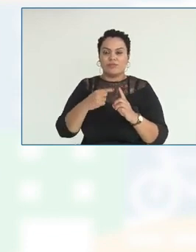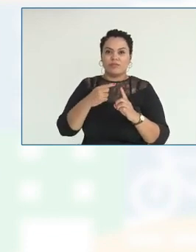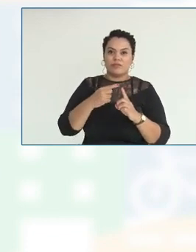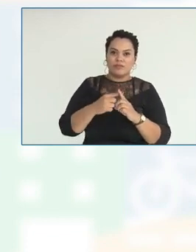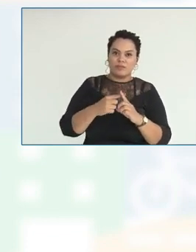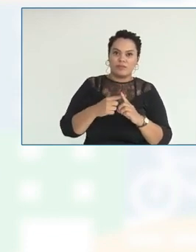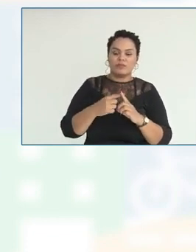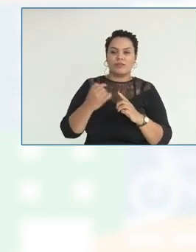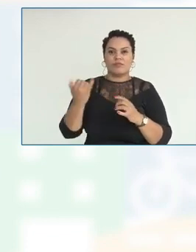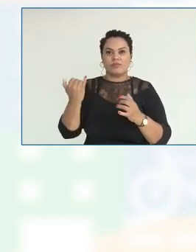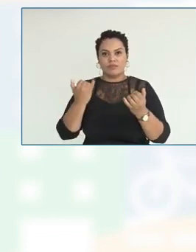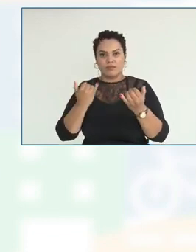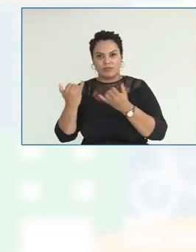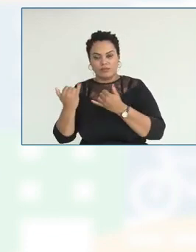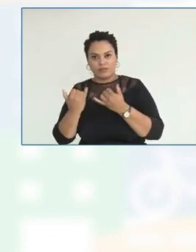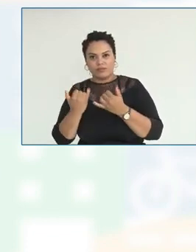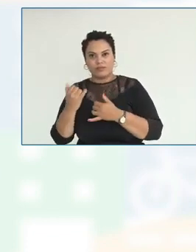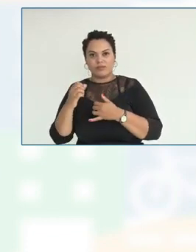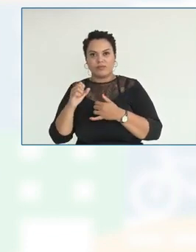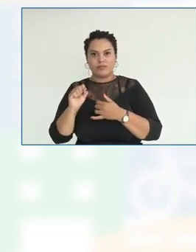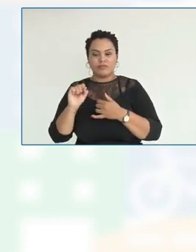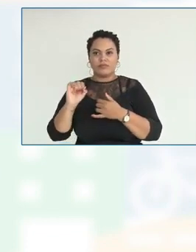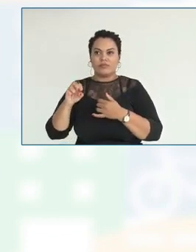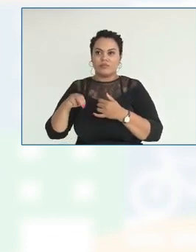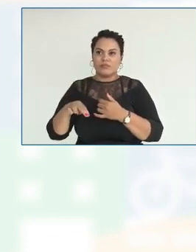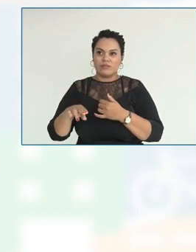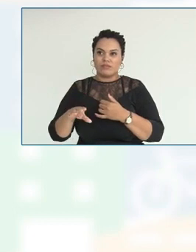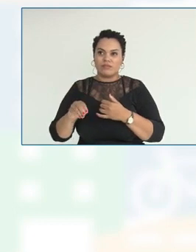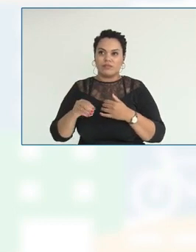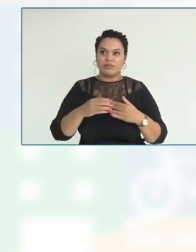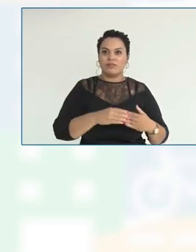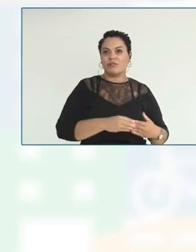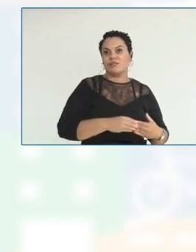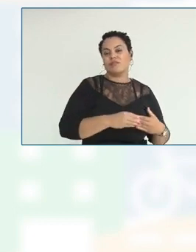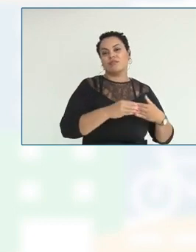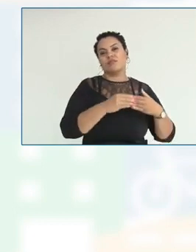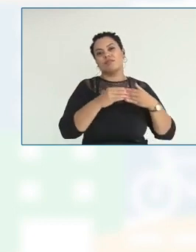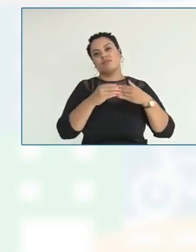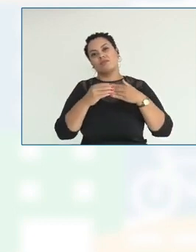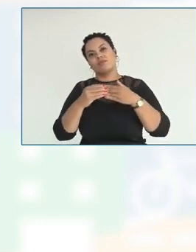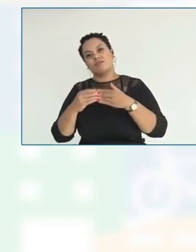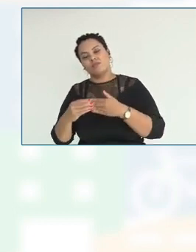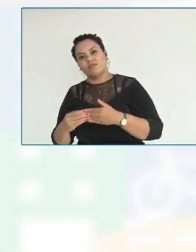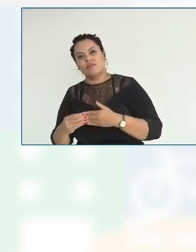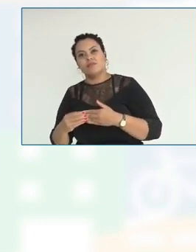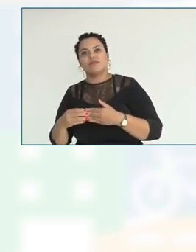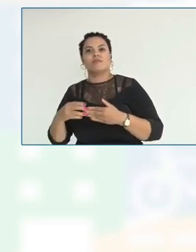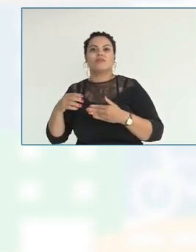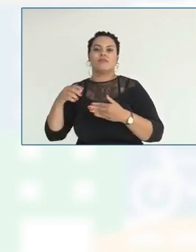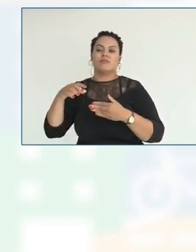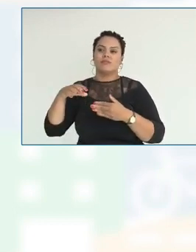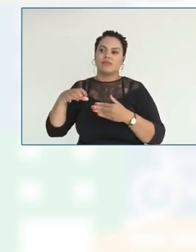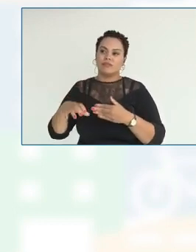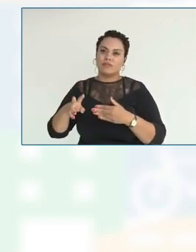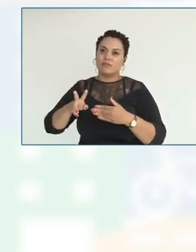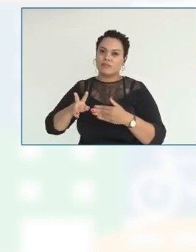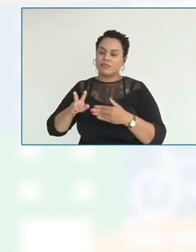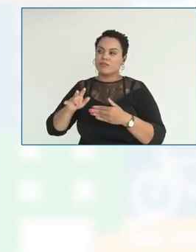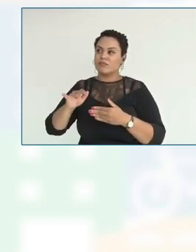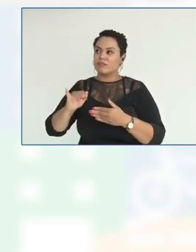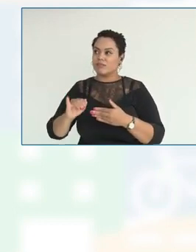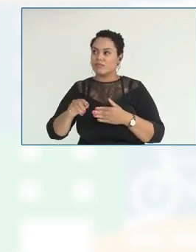ela é encaminhada para a UFS de residência, e a UFS de residência vai fazer a